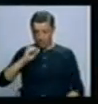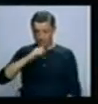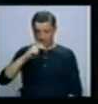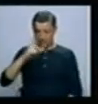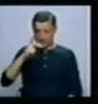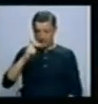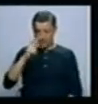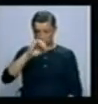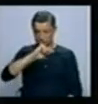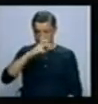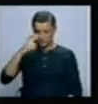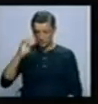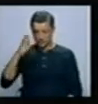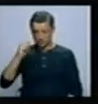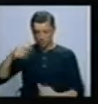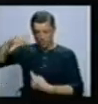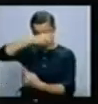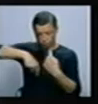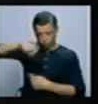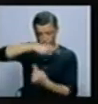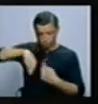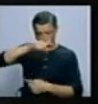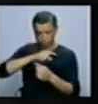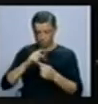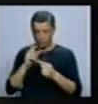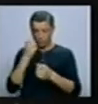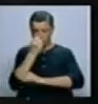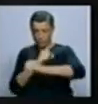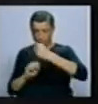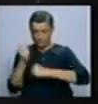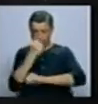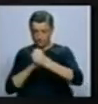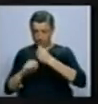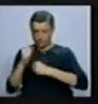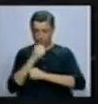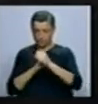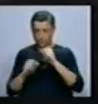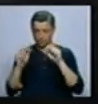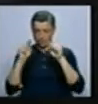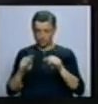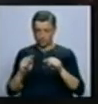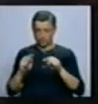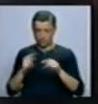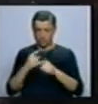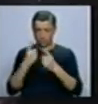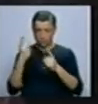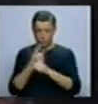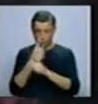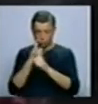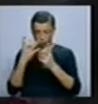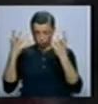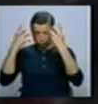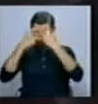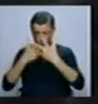com superrotações. Pois, então entra aqui um ator inacreditável chamado matéria escura. Nós sabemos